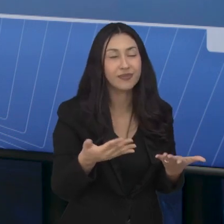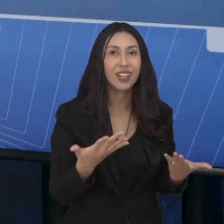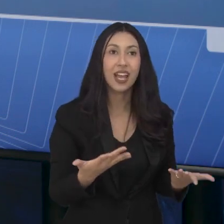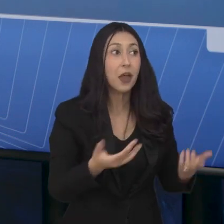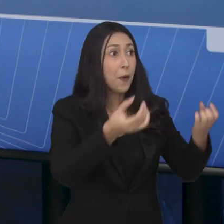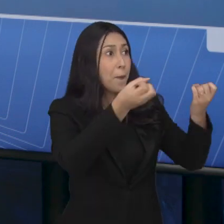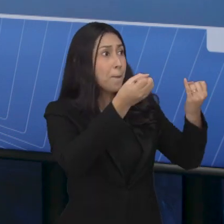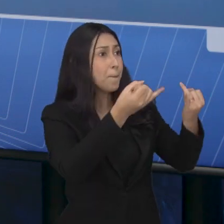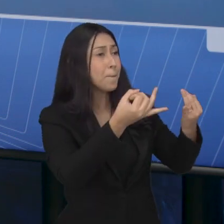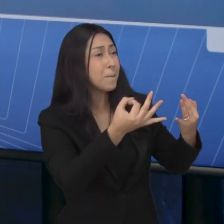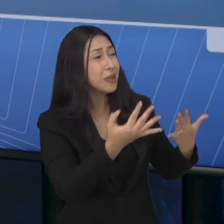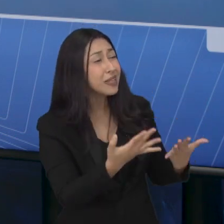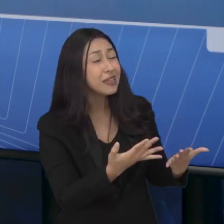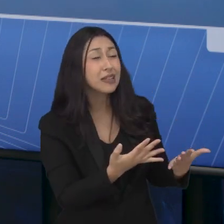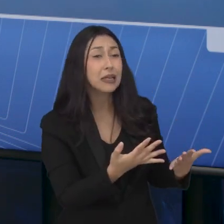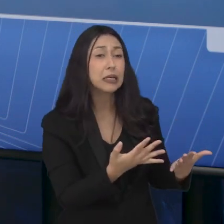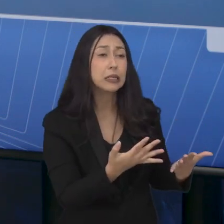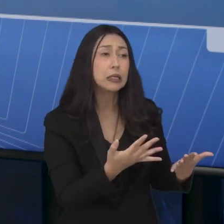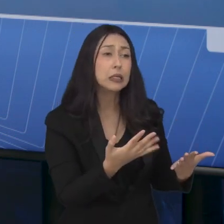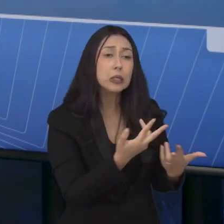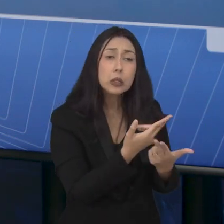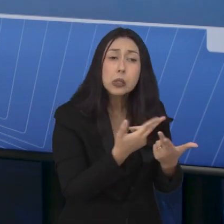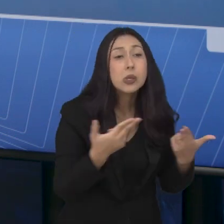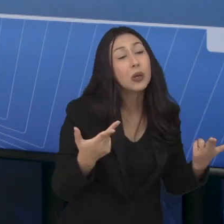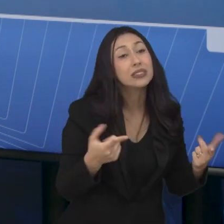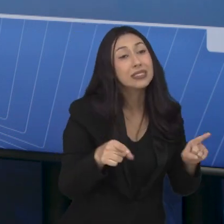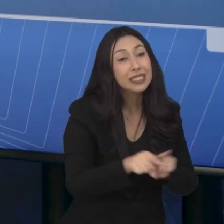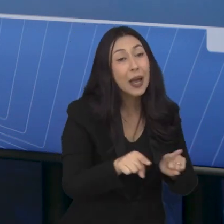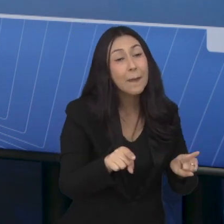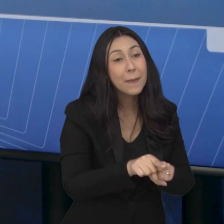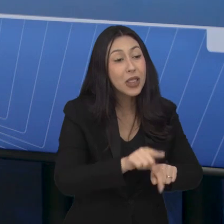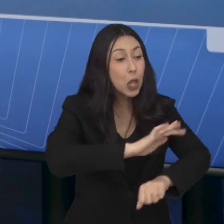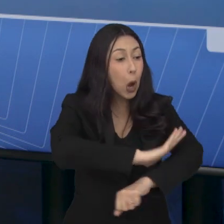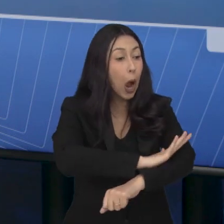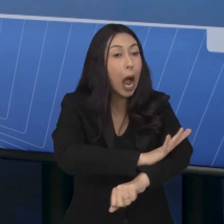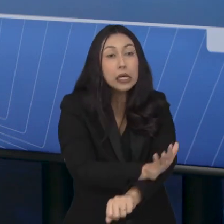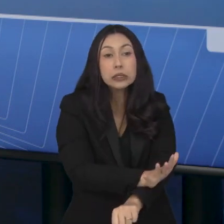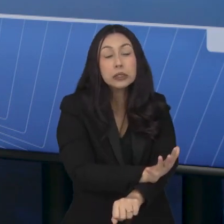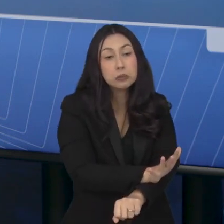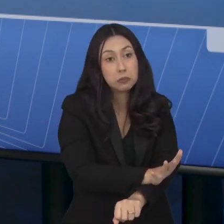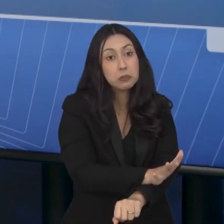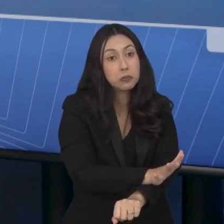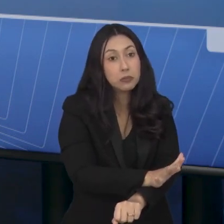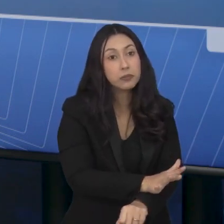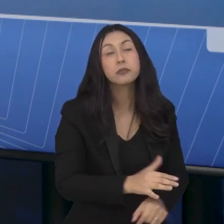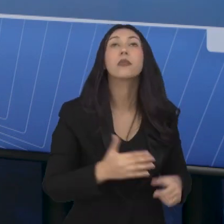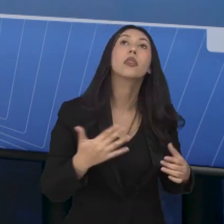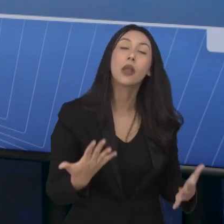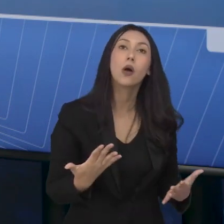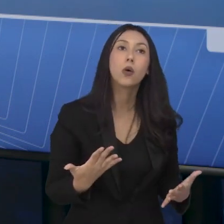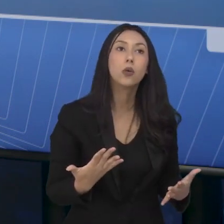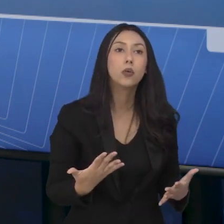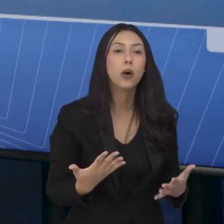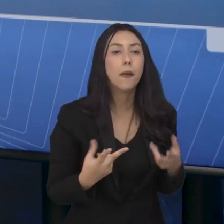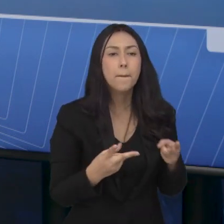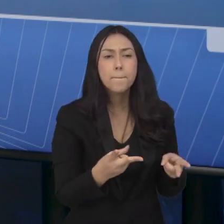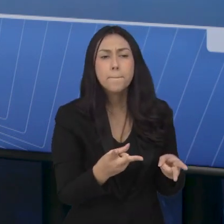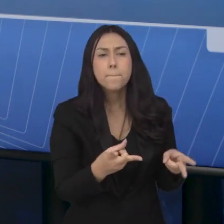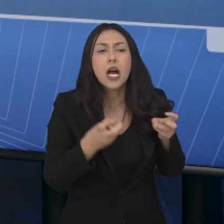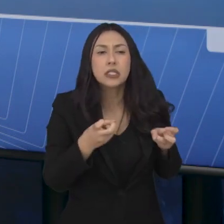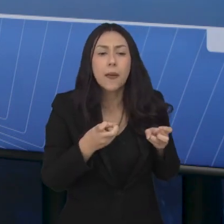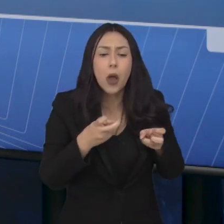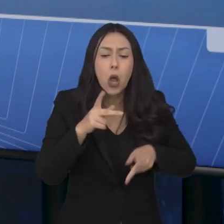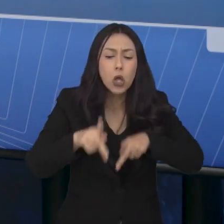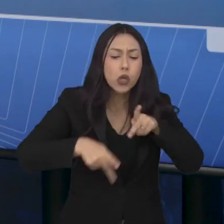não justifique, mas eu acho que explica muita coisa que é do racismo, que é algo que é tão pontual hoje. Então, quando você entende de onde